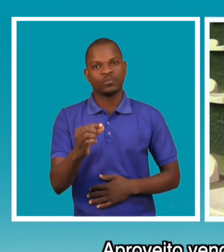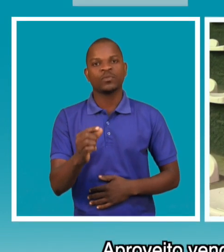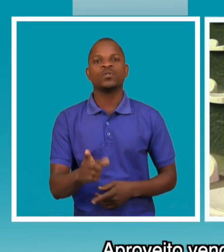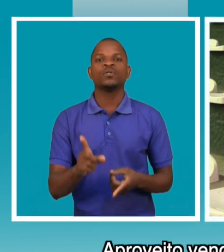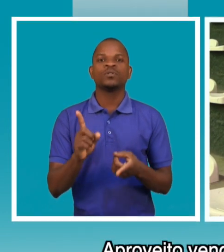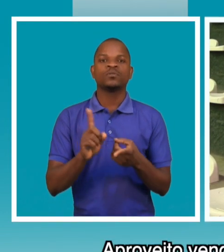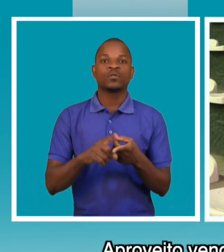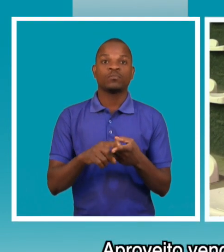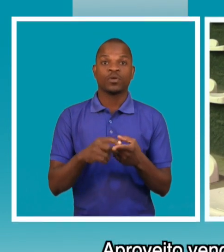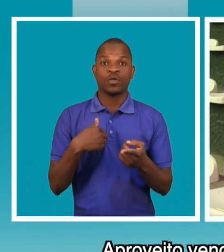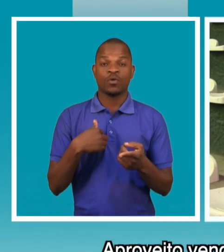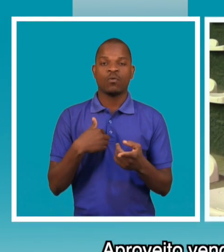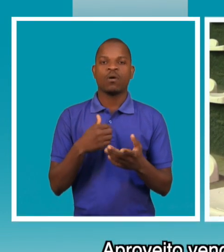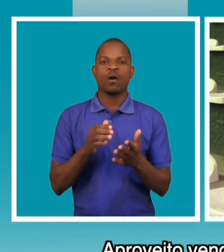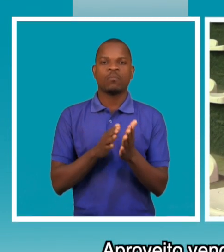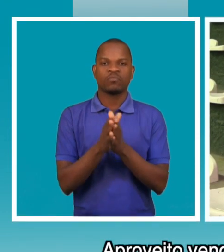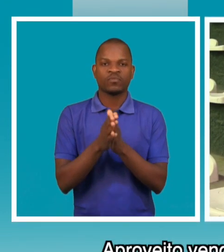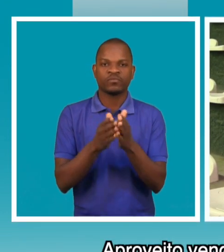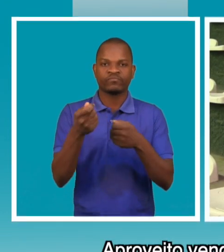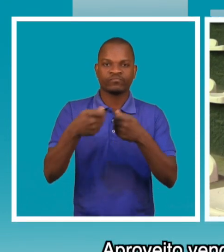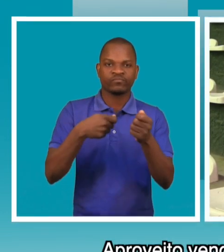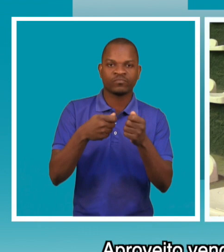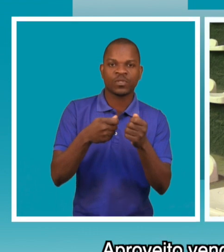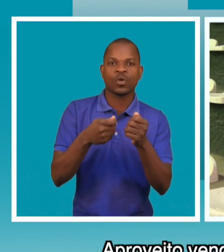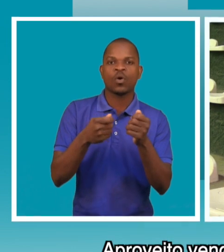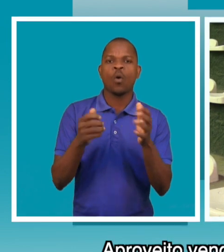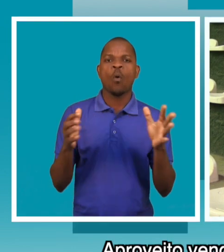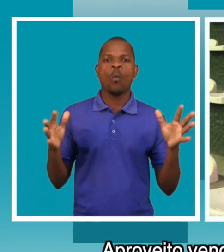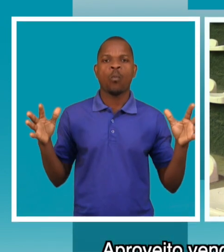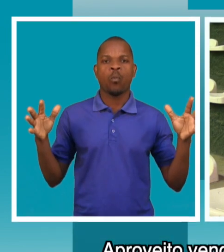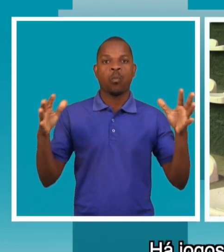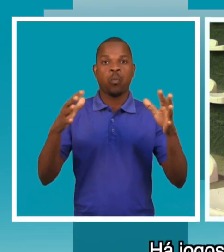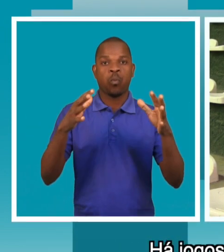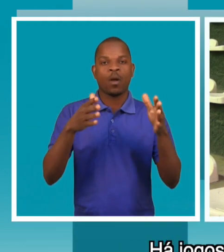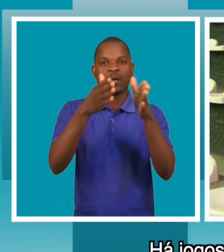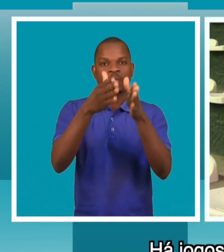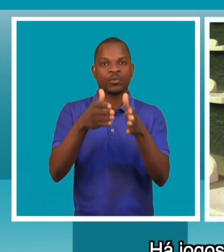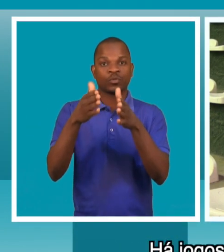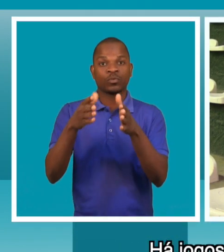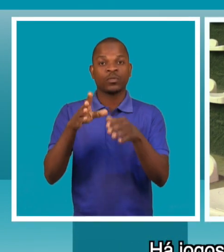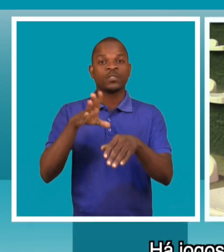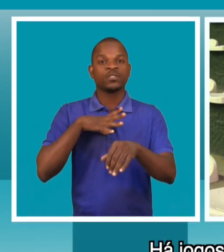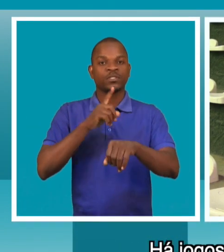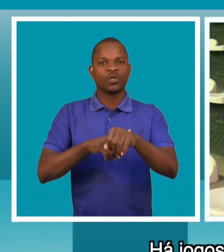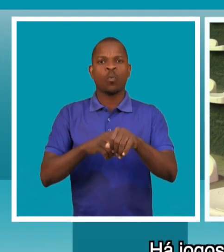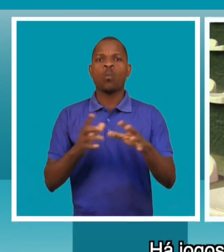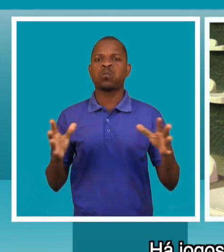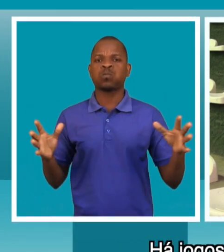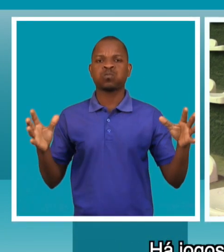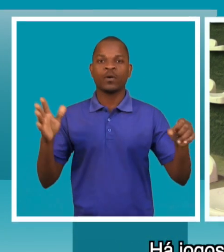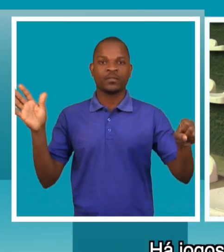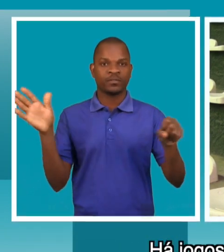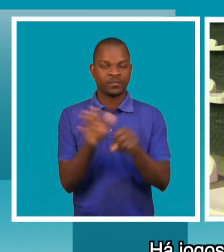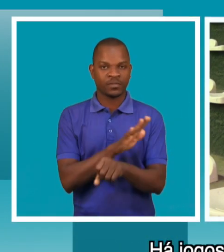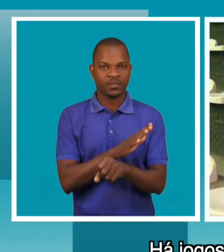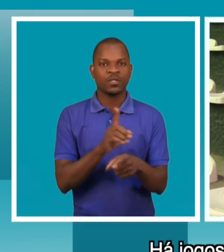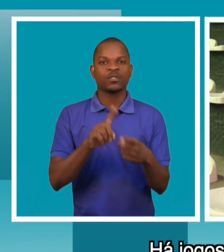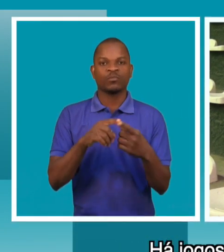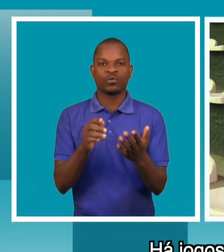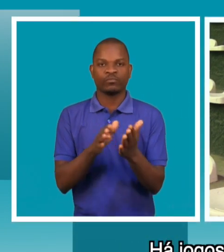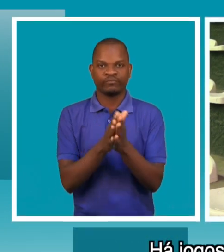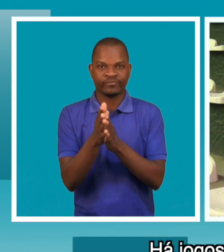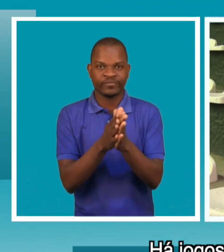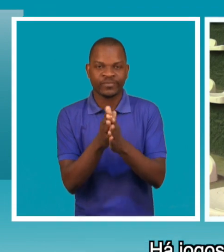aproveito vender, aproveito o movimento, Porque às vezes, acerta ao jogo que o campo fica cheio, nós